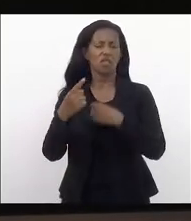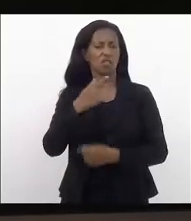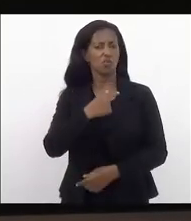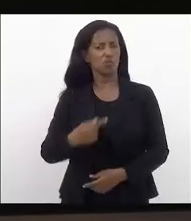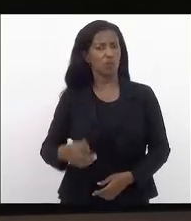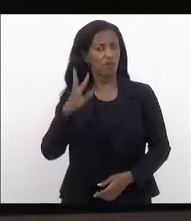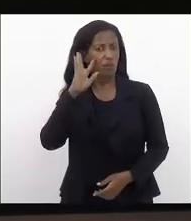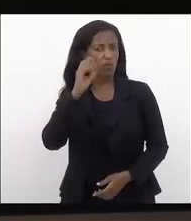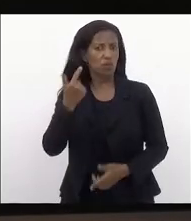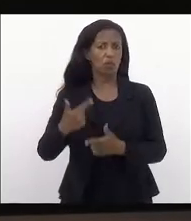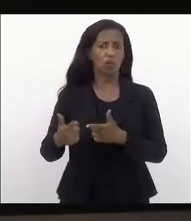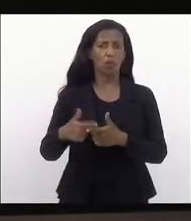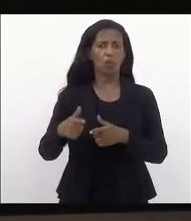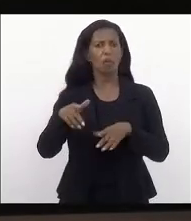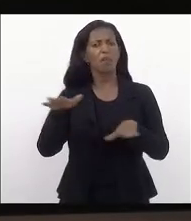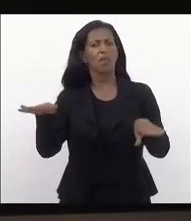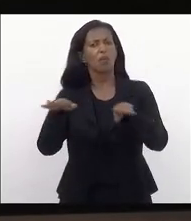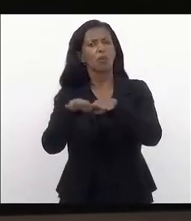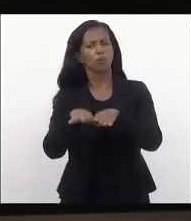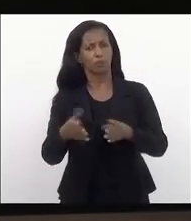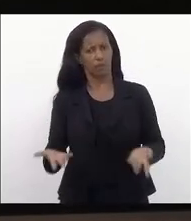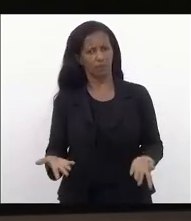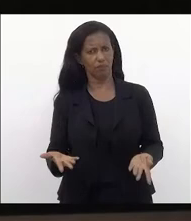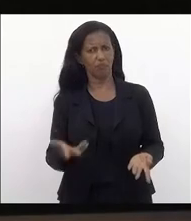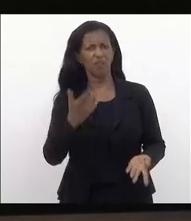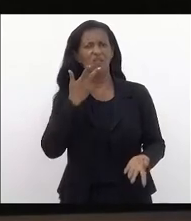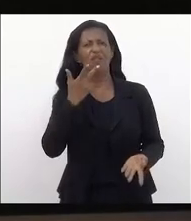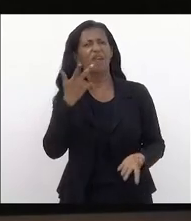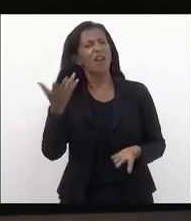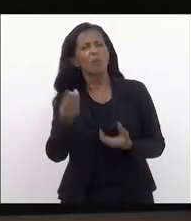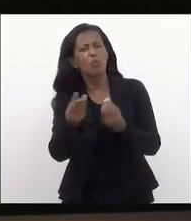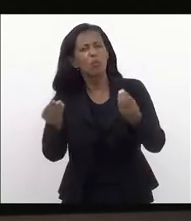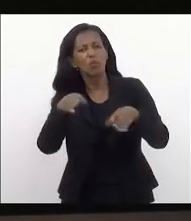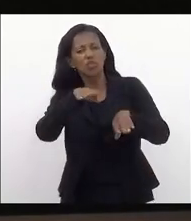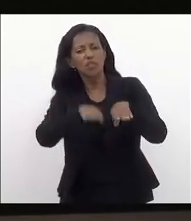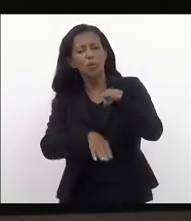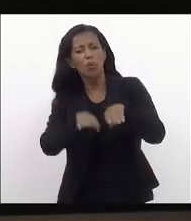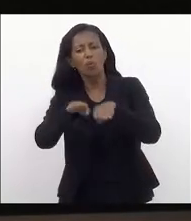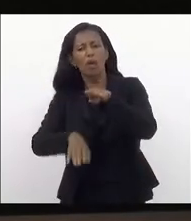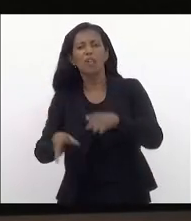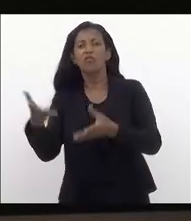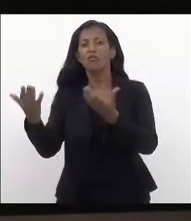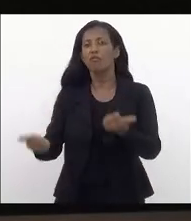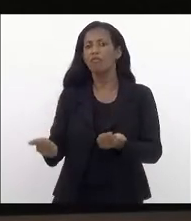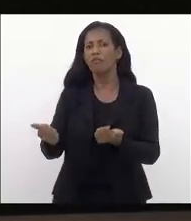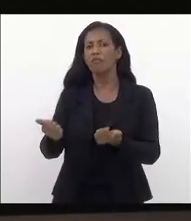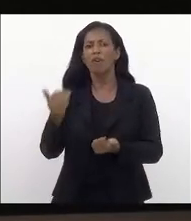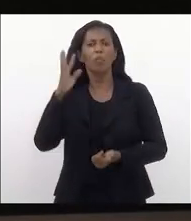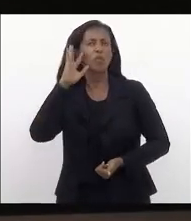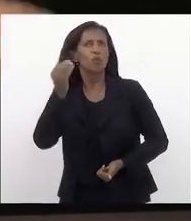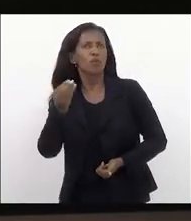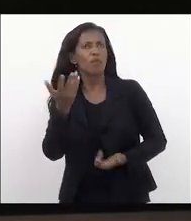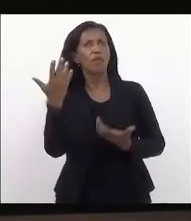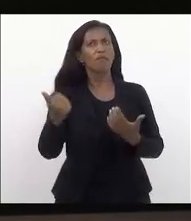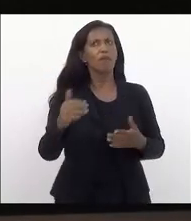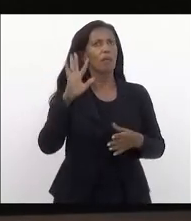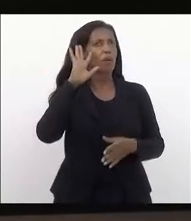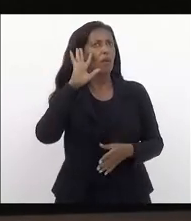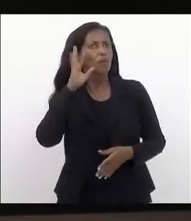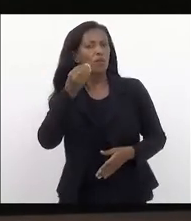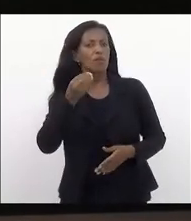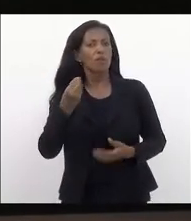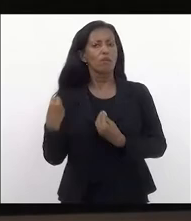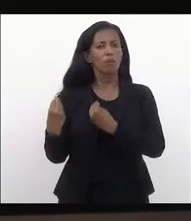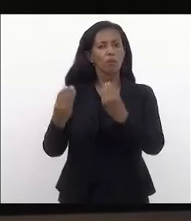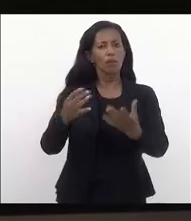vai conseguir resolver o problema da desigualdade falam tanto de desigualdade na campanha vamos resolver a questão da desigualdade vamos dar oportunidade a